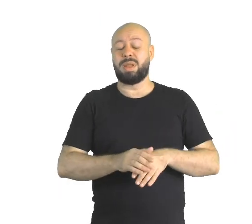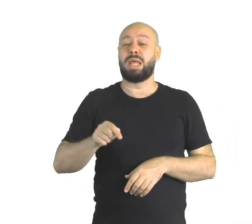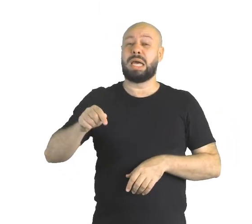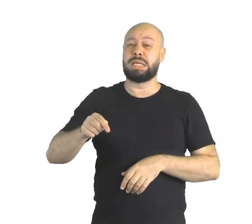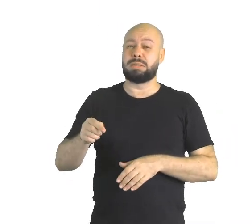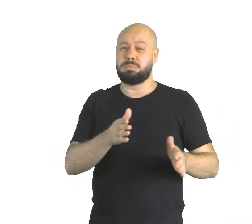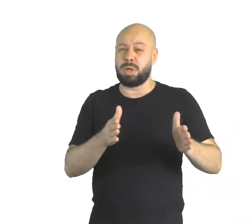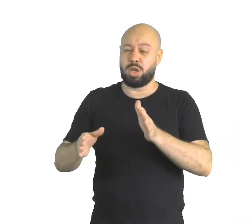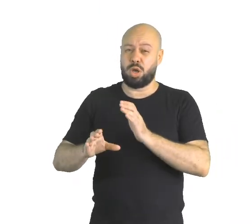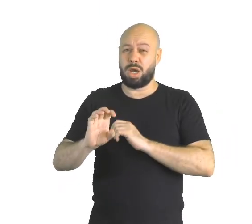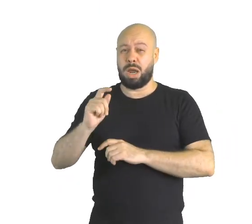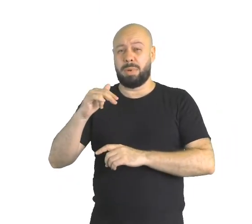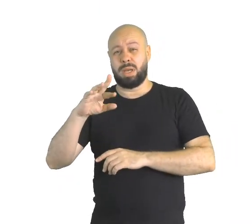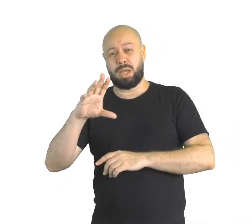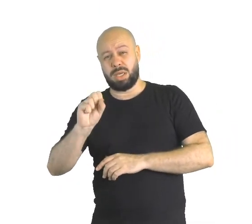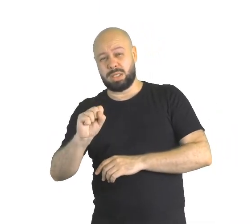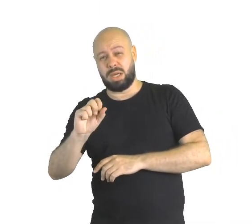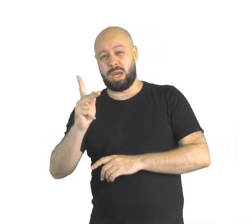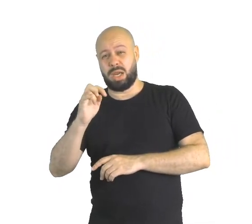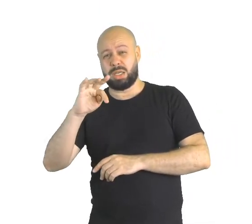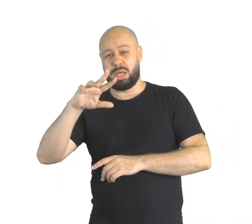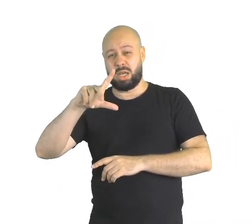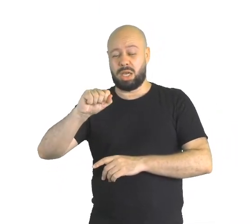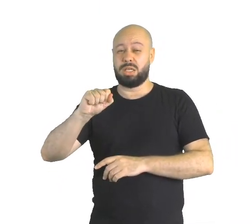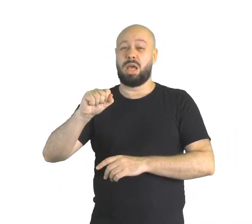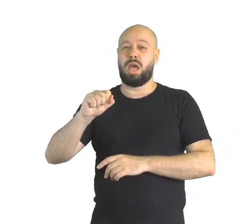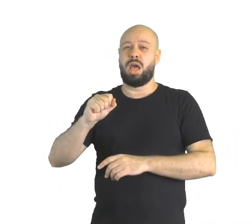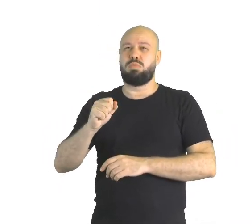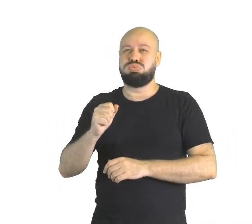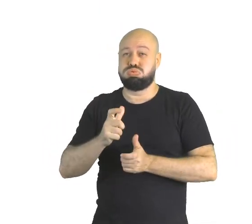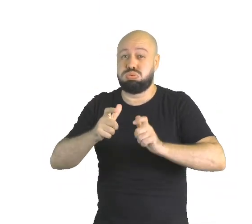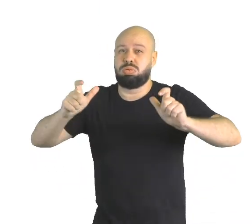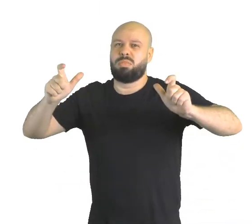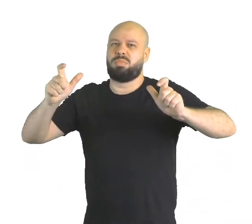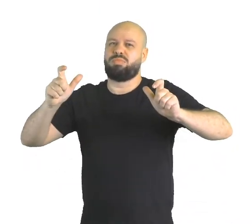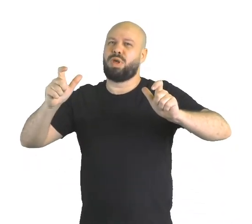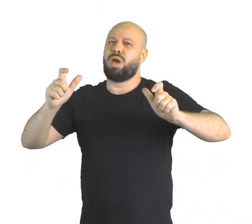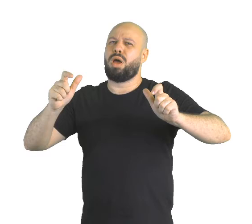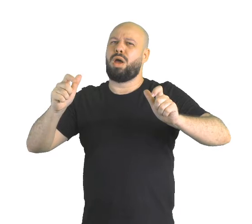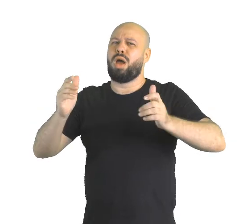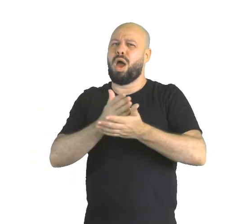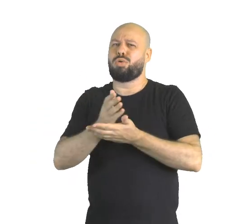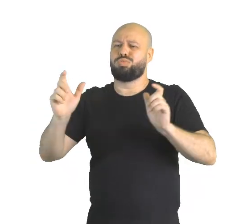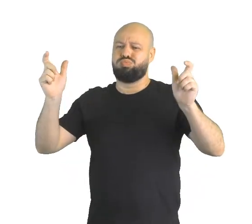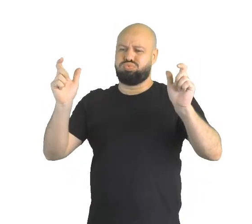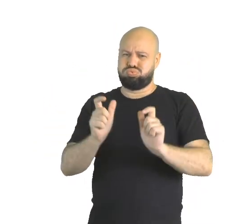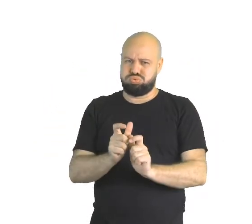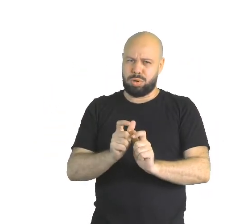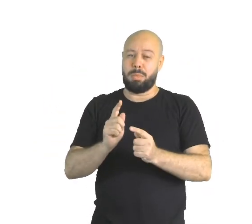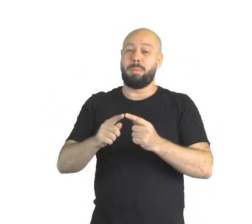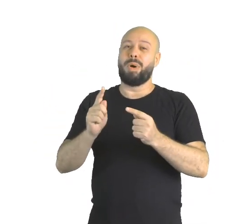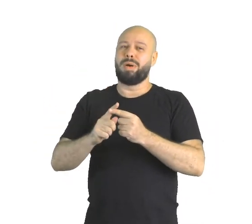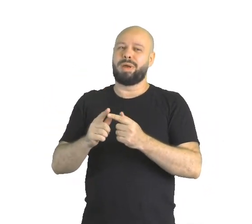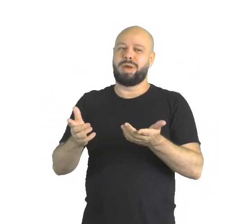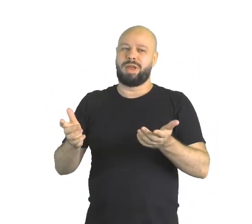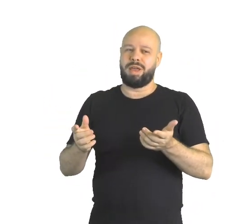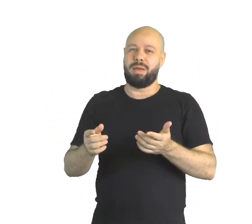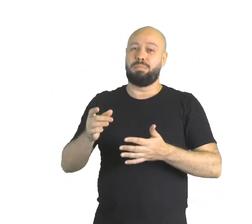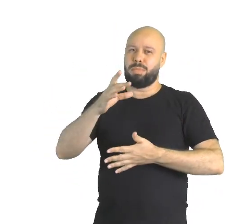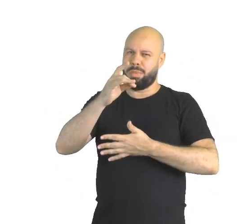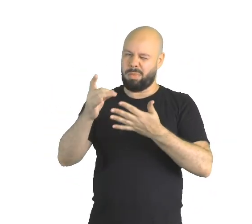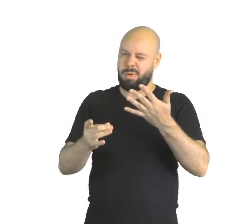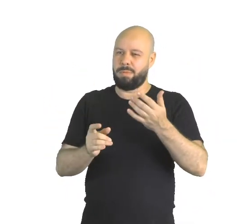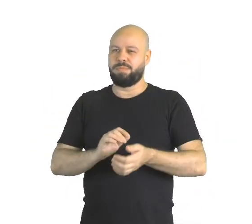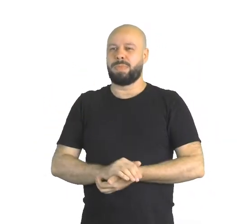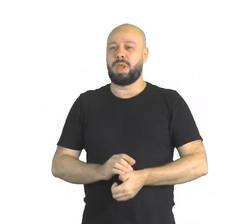Não tiveram muito sucesso. E eu vou citar alguns motivos dessas capitanias não terem sucesso durante aquele período.